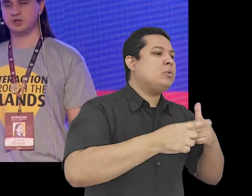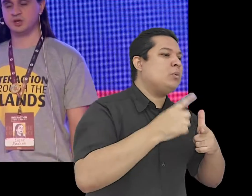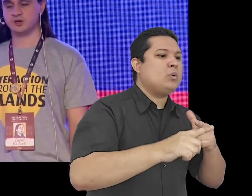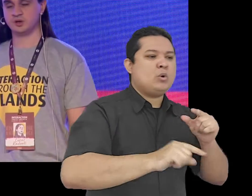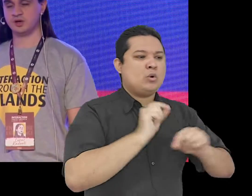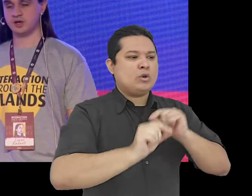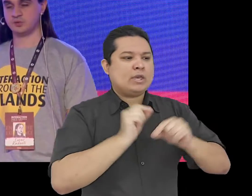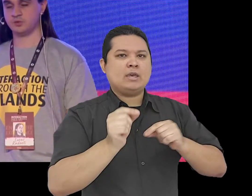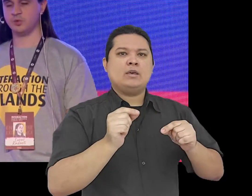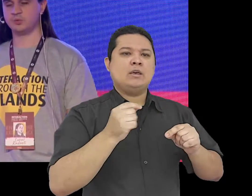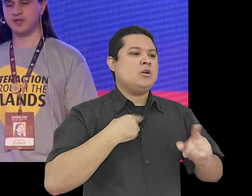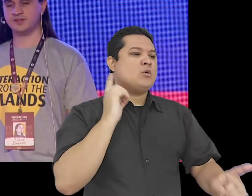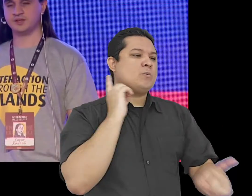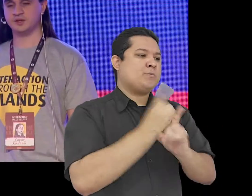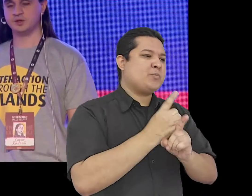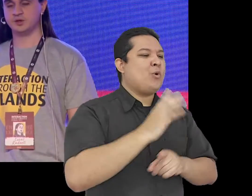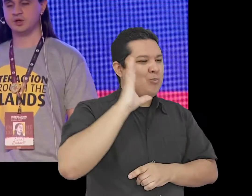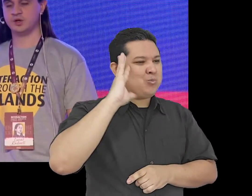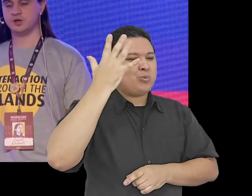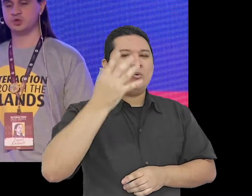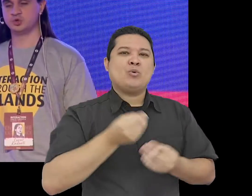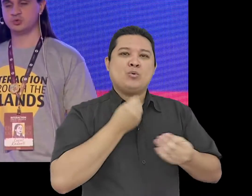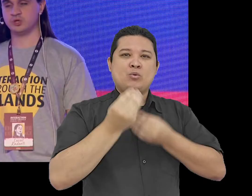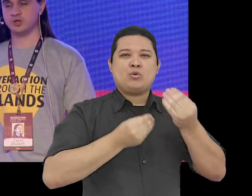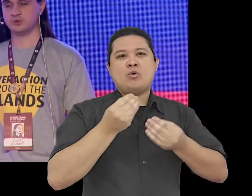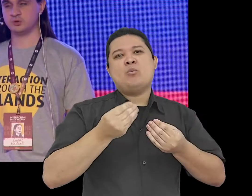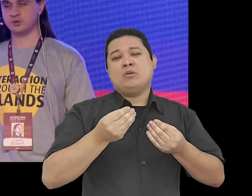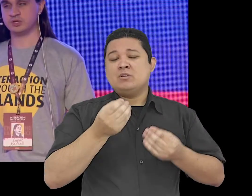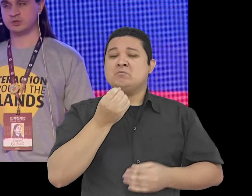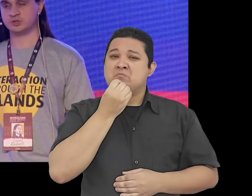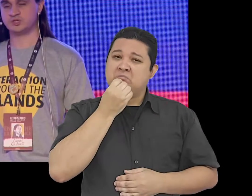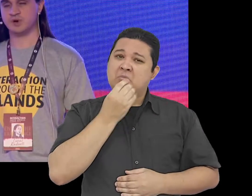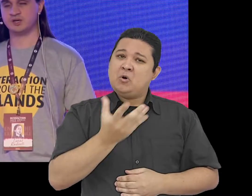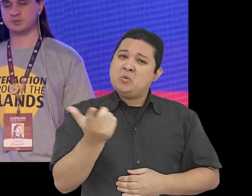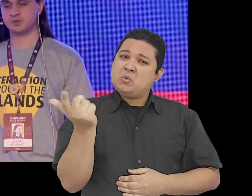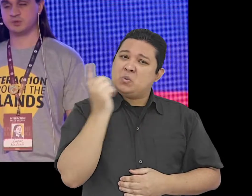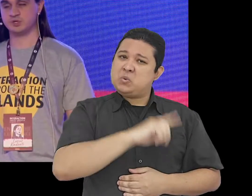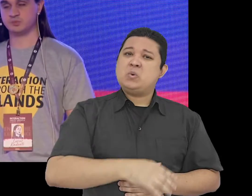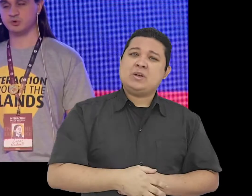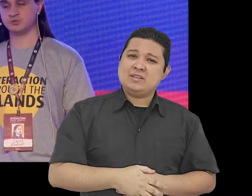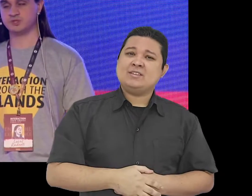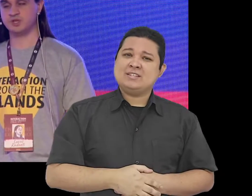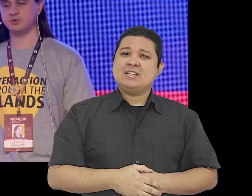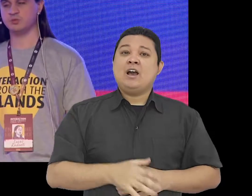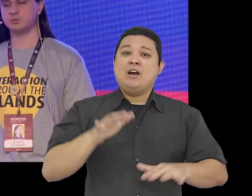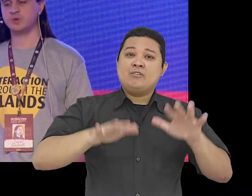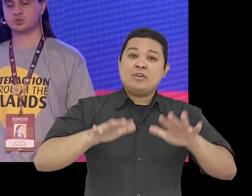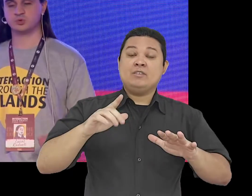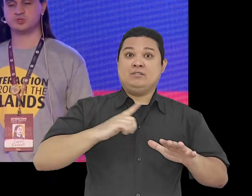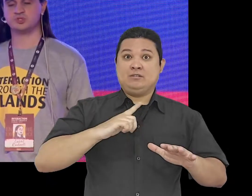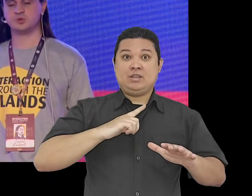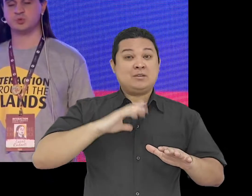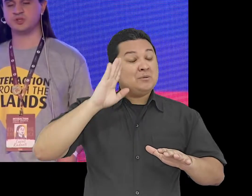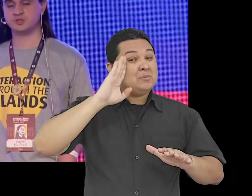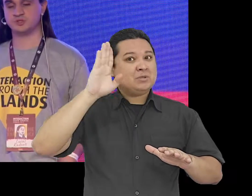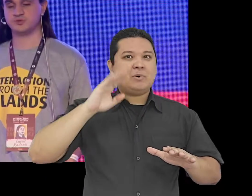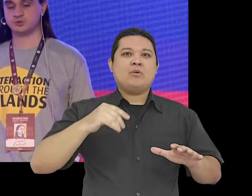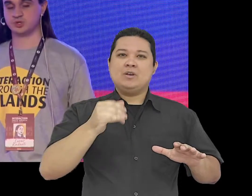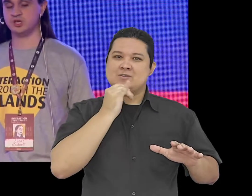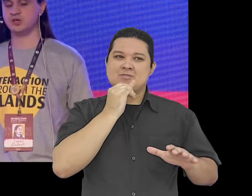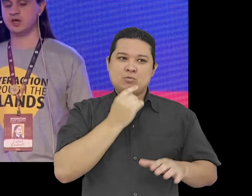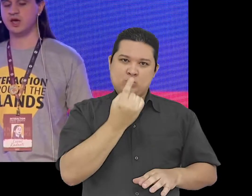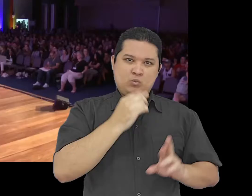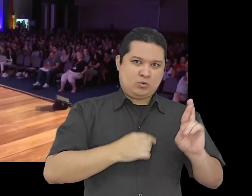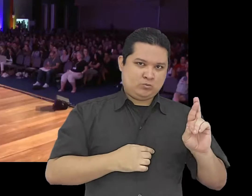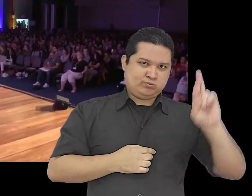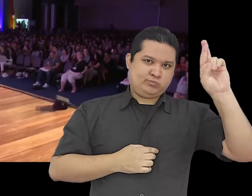acessibilidade completa, né? Junto das outras partes, principalmente quando você tem pessoas de cima tomando a decisão, falando